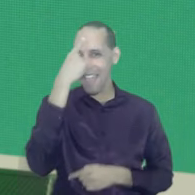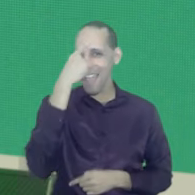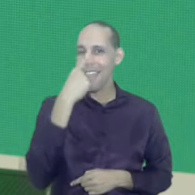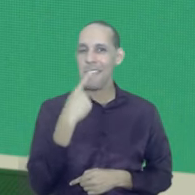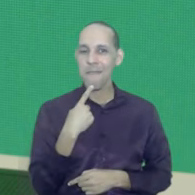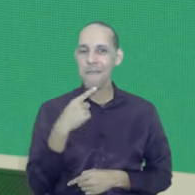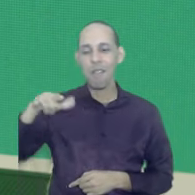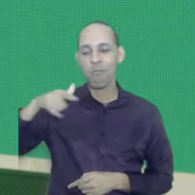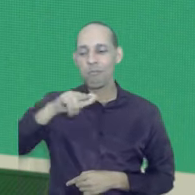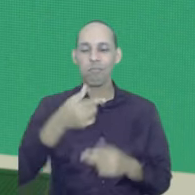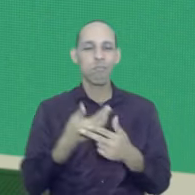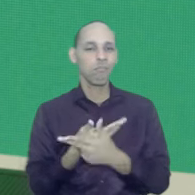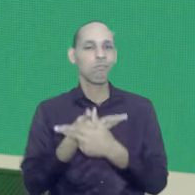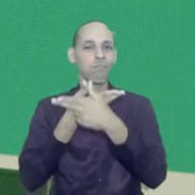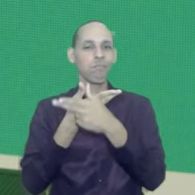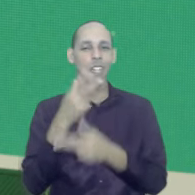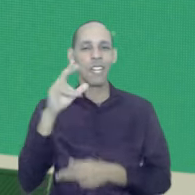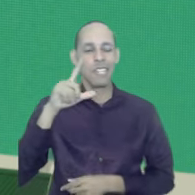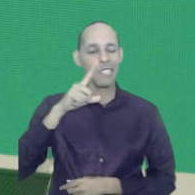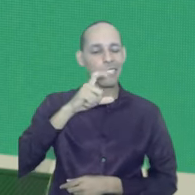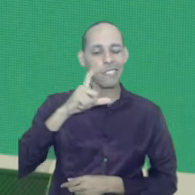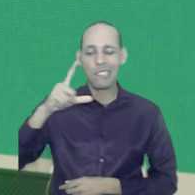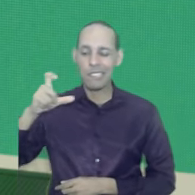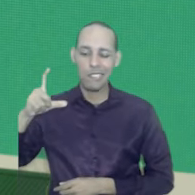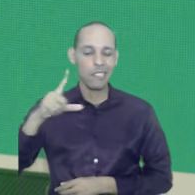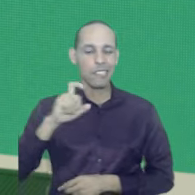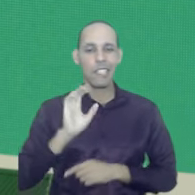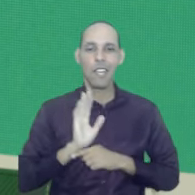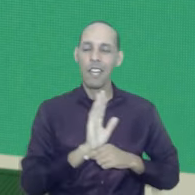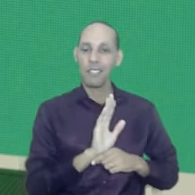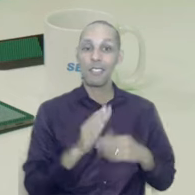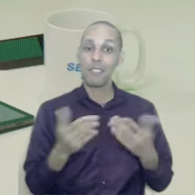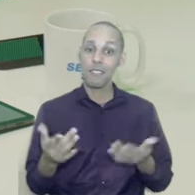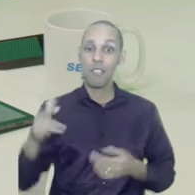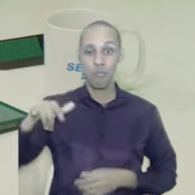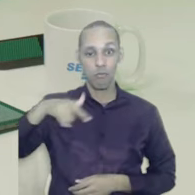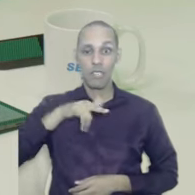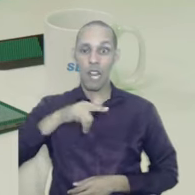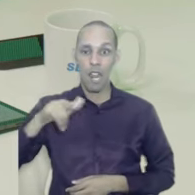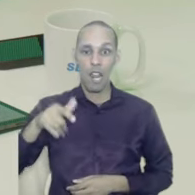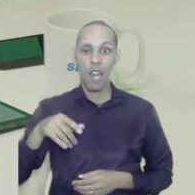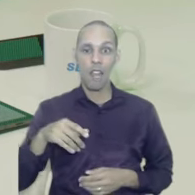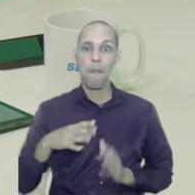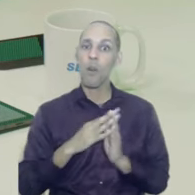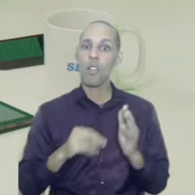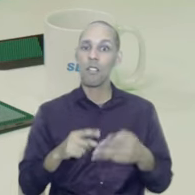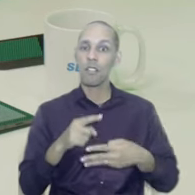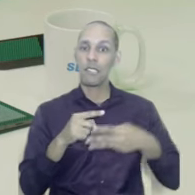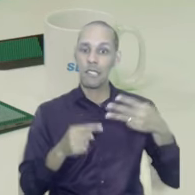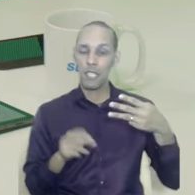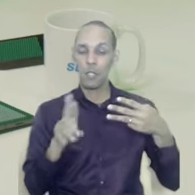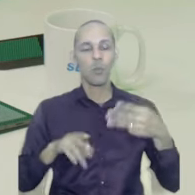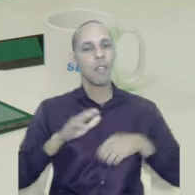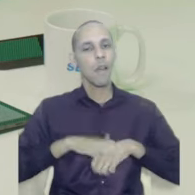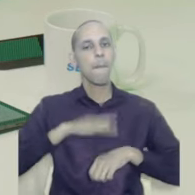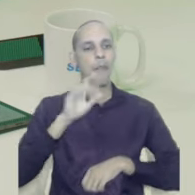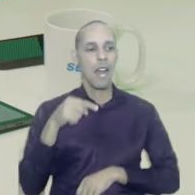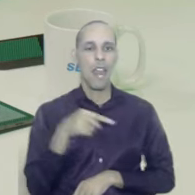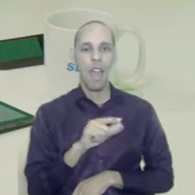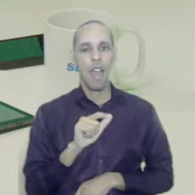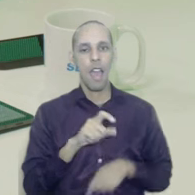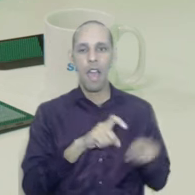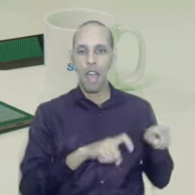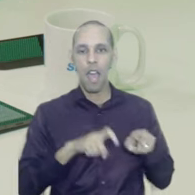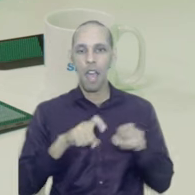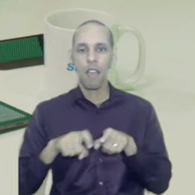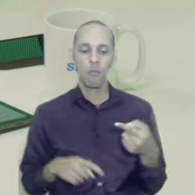imagem de satélite né is Exatamente é no nos drones a gente tem três três modelos de drones que são mais utilizados no Agro que um pode ser